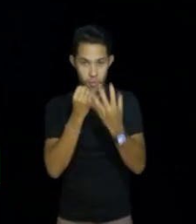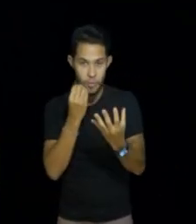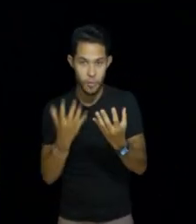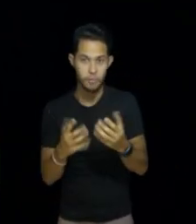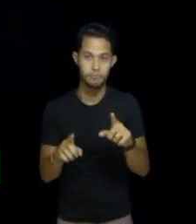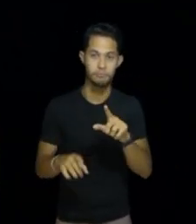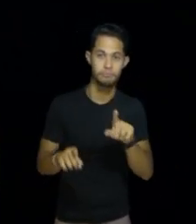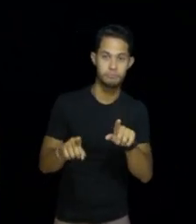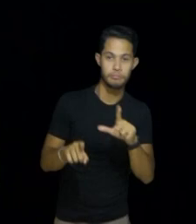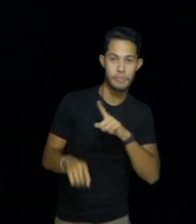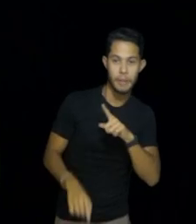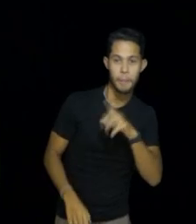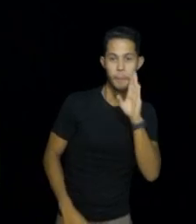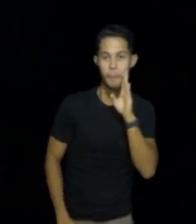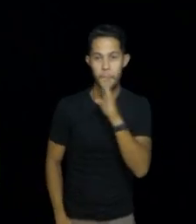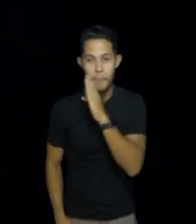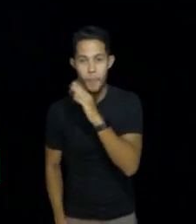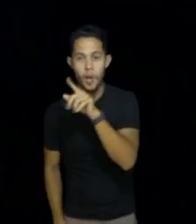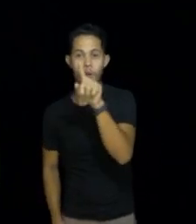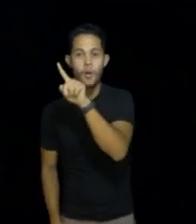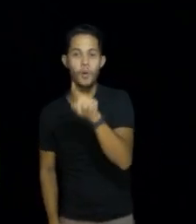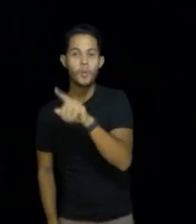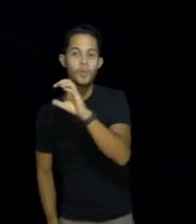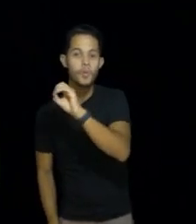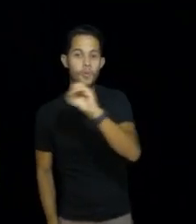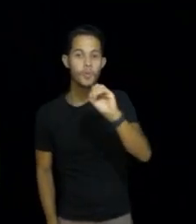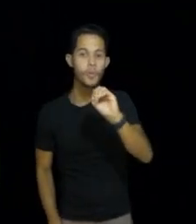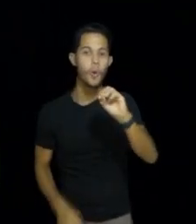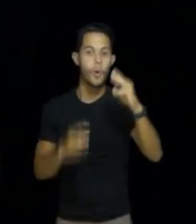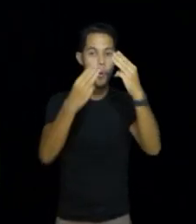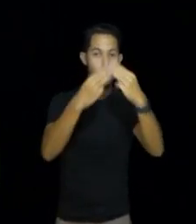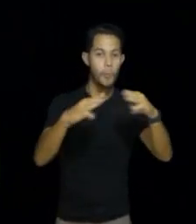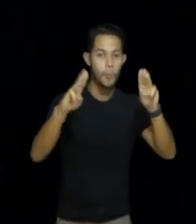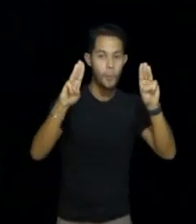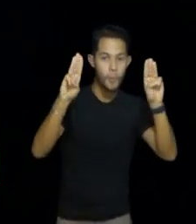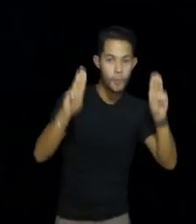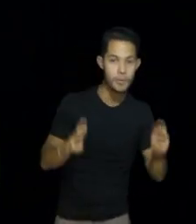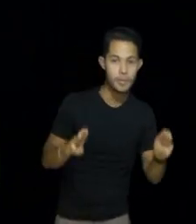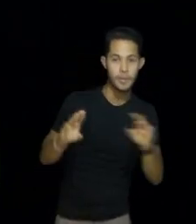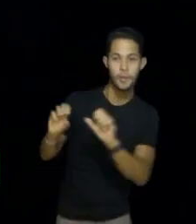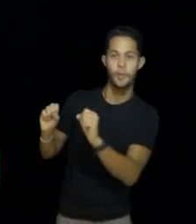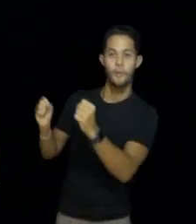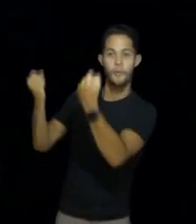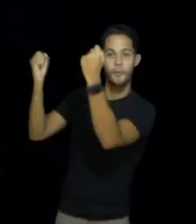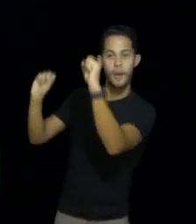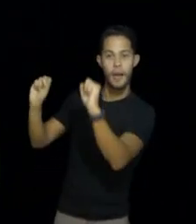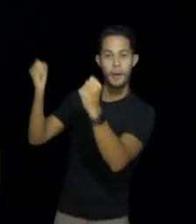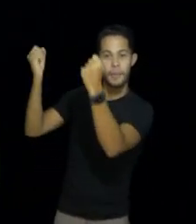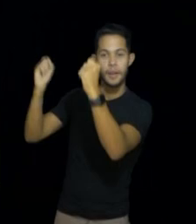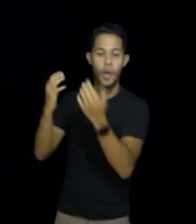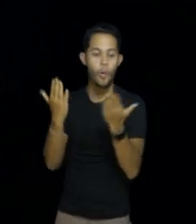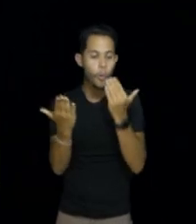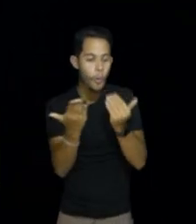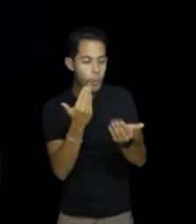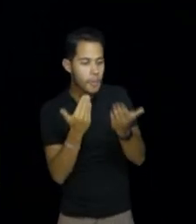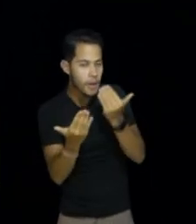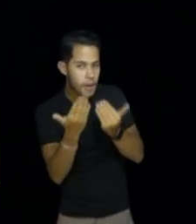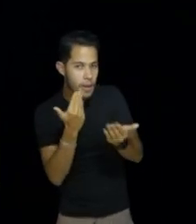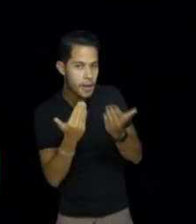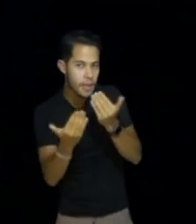zoológicos, museus, rotas culturais, visitas a fábricas, gastronomia, artesanato,